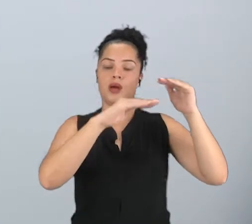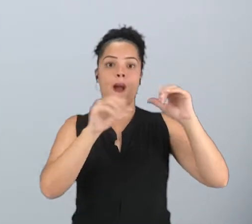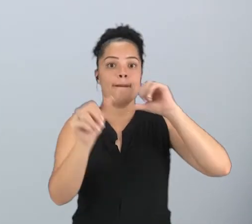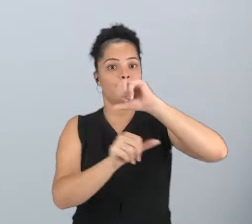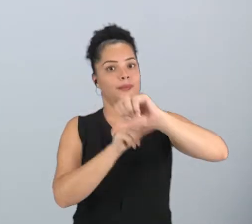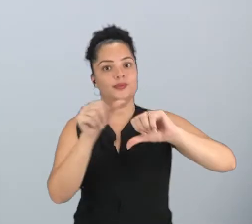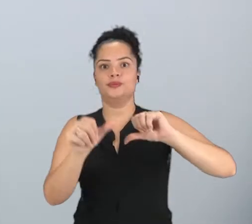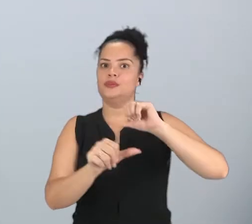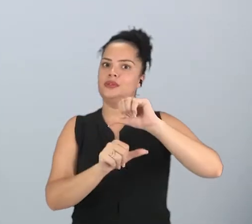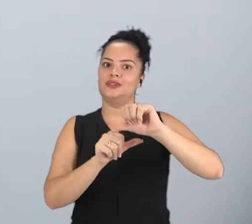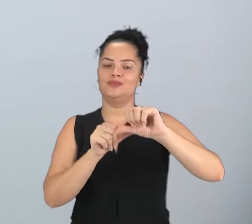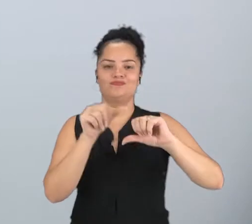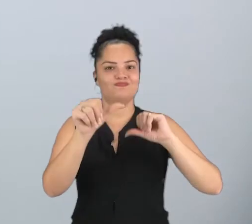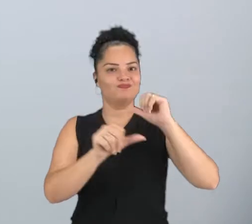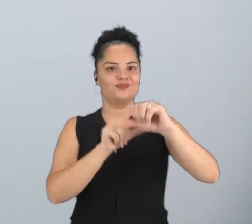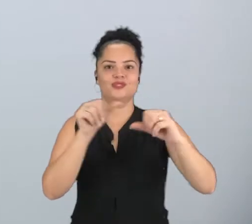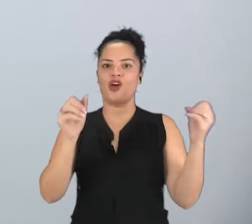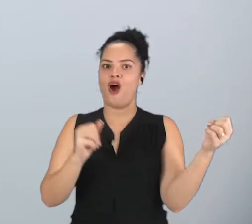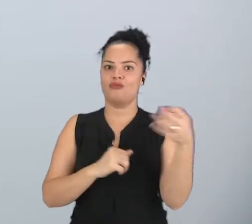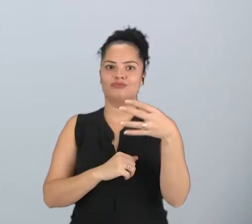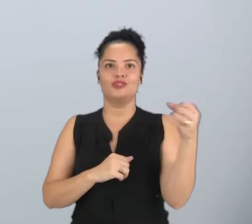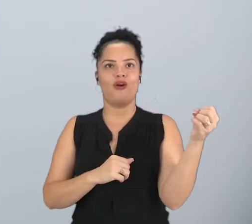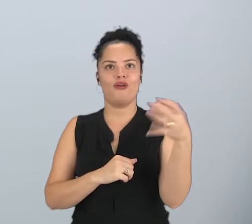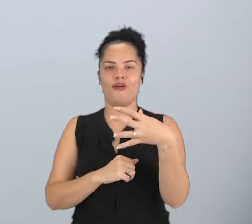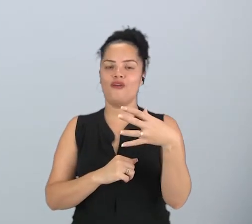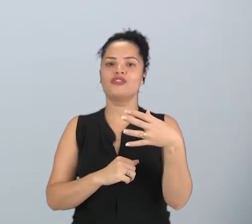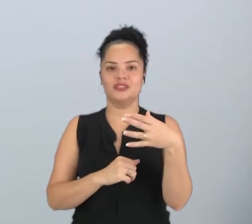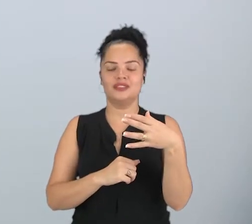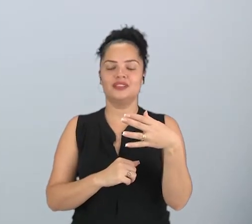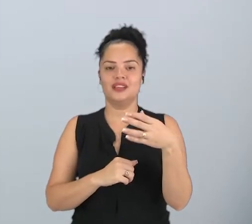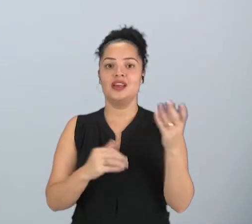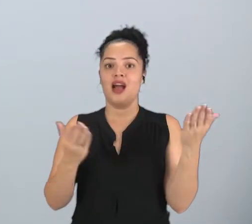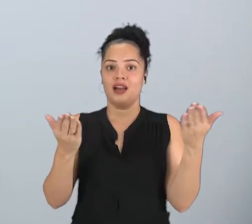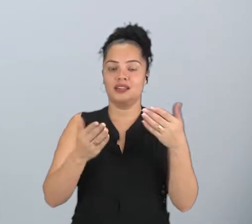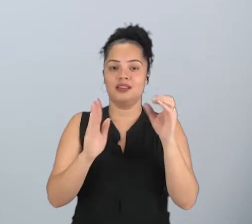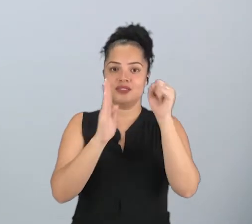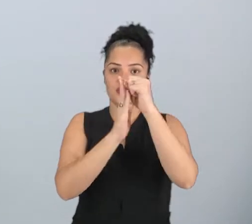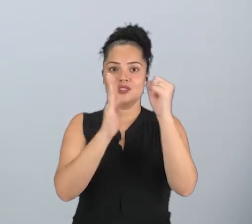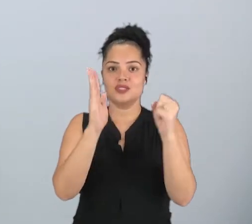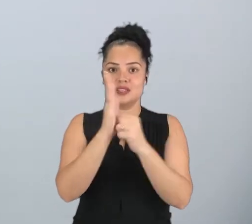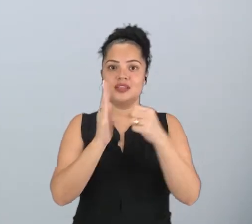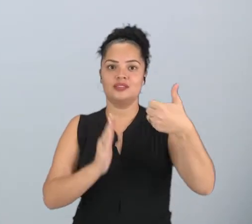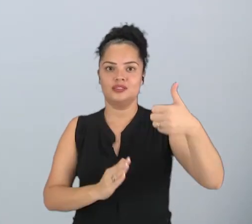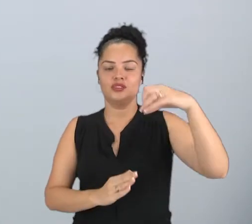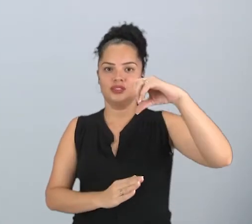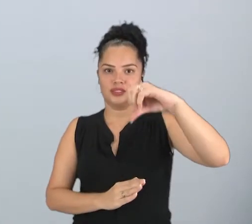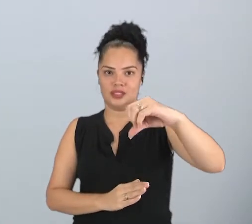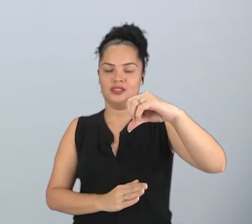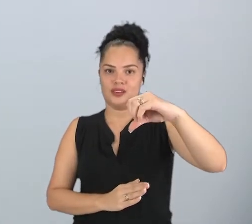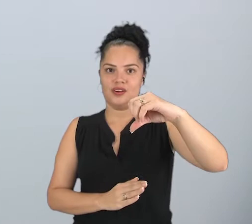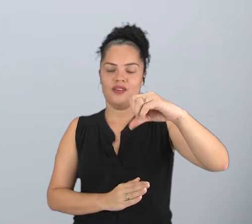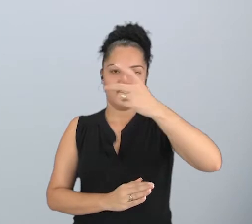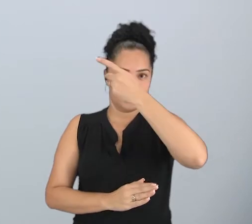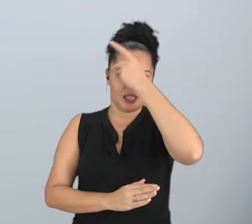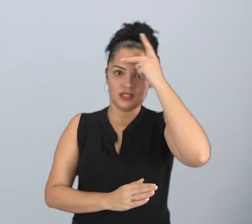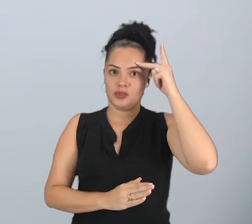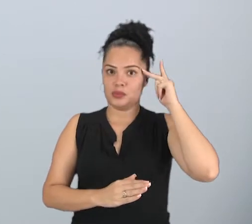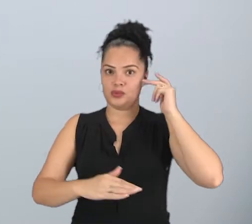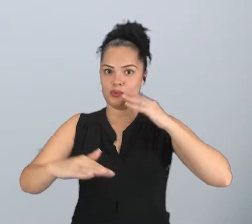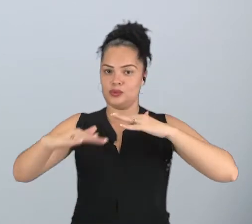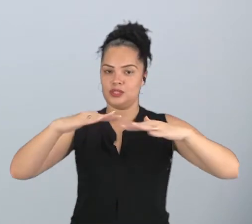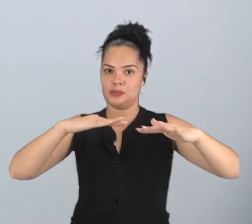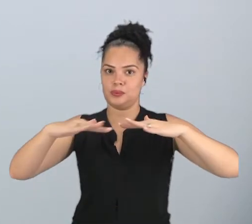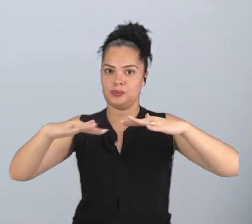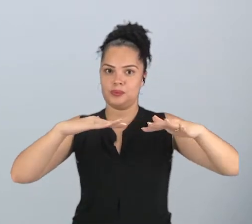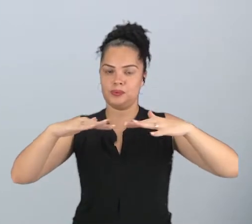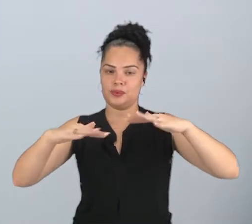as danças foram se modernizando, o tempo foi passando e a partir do século XIX, as pessoas foram trabalhando uma